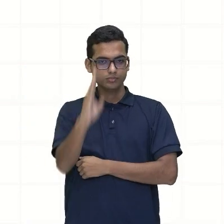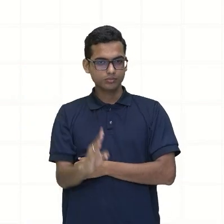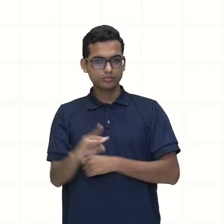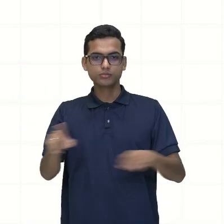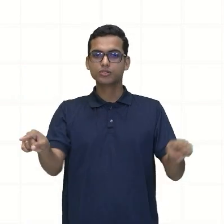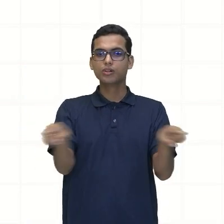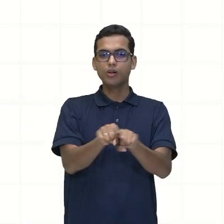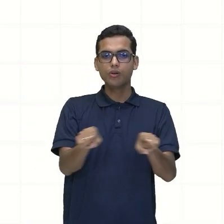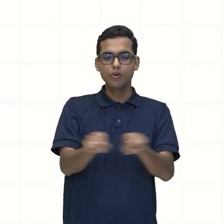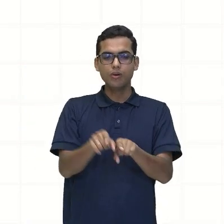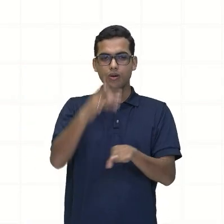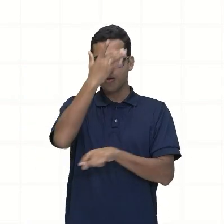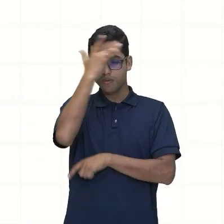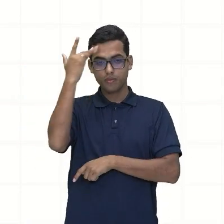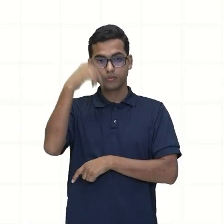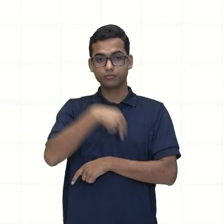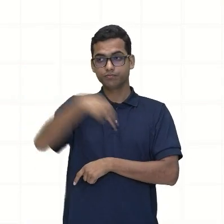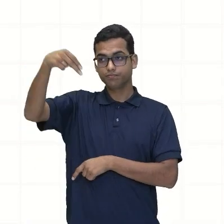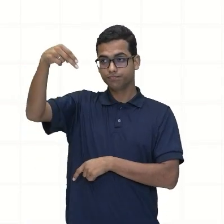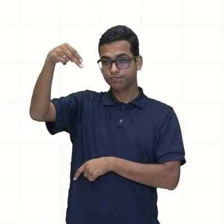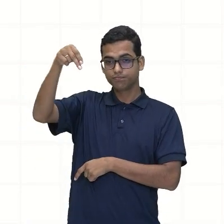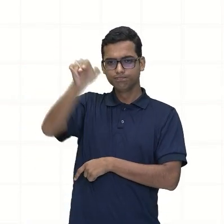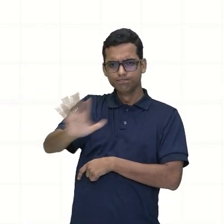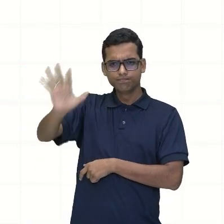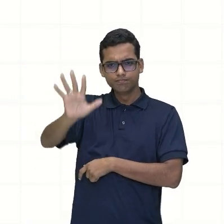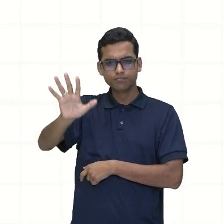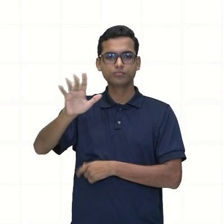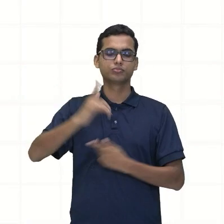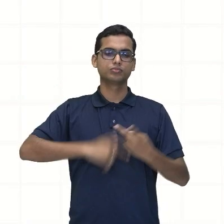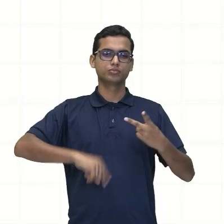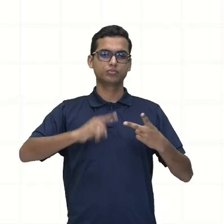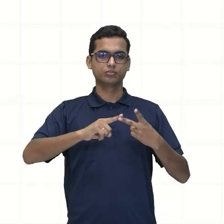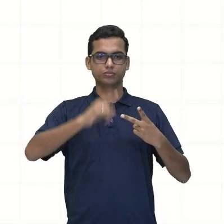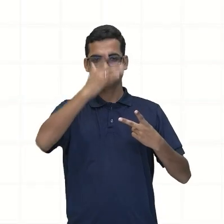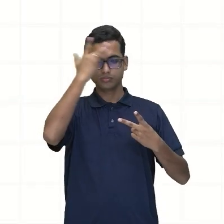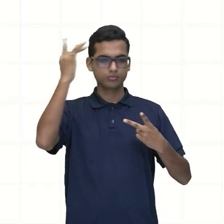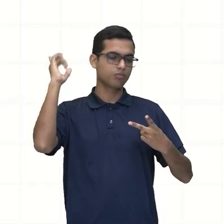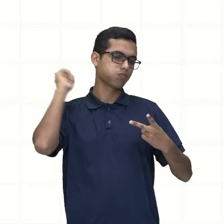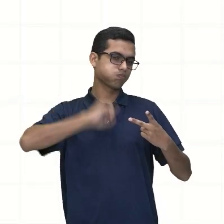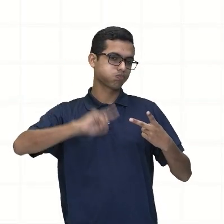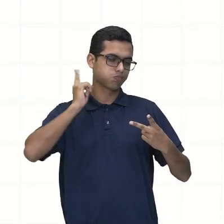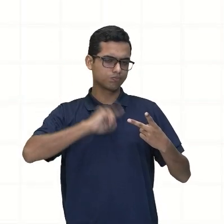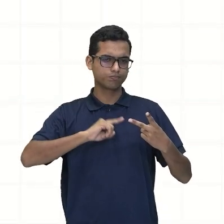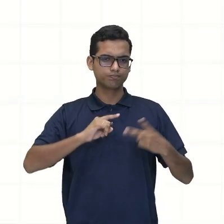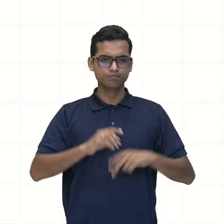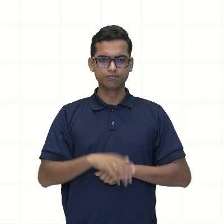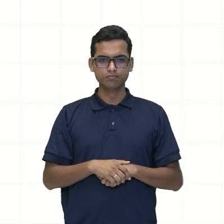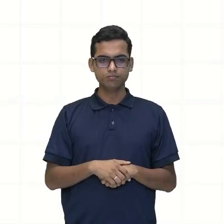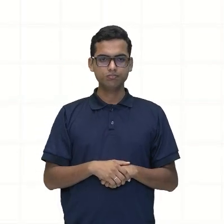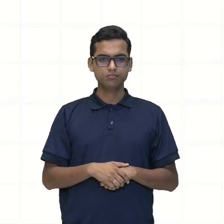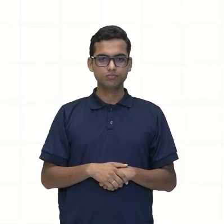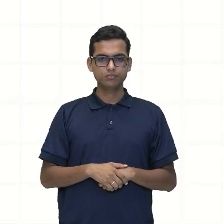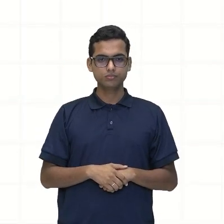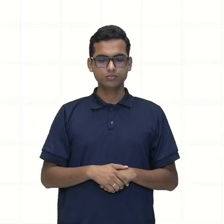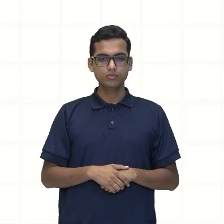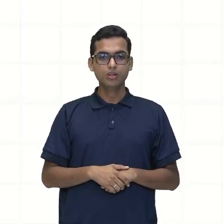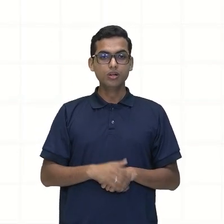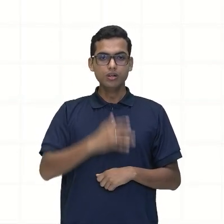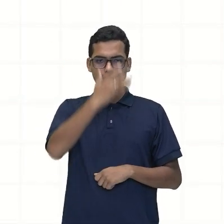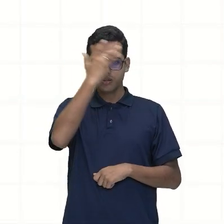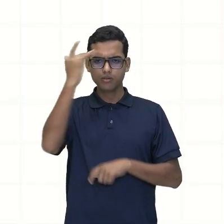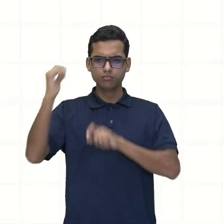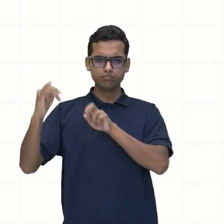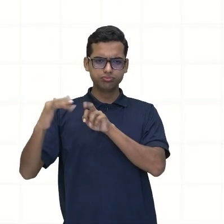nordestinos e mineiros, né, como a gente pode observar aqui. Eles vão se dirigir através dessa nova atividade para o Paraná e também para São